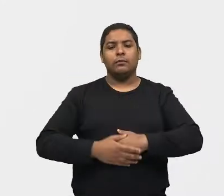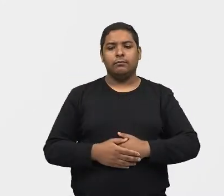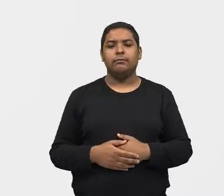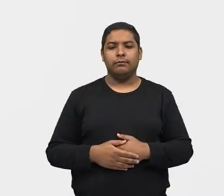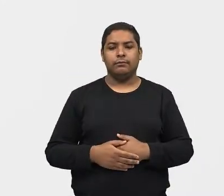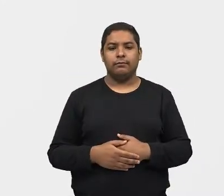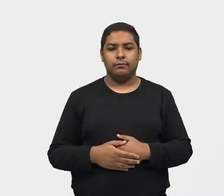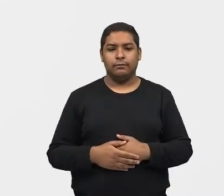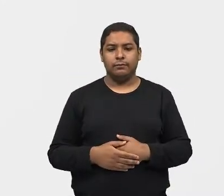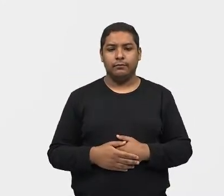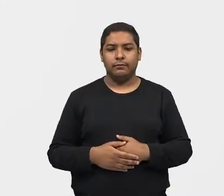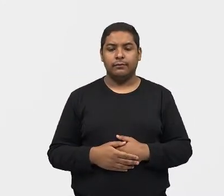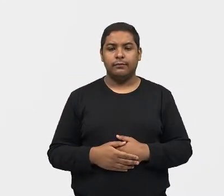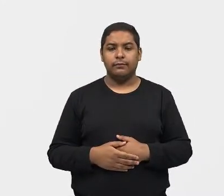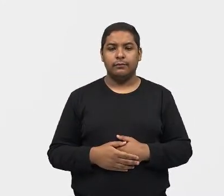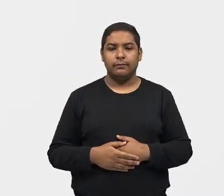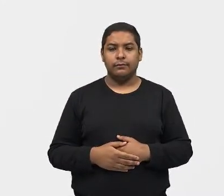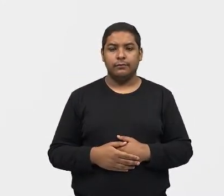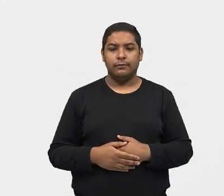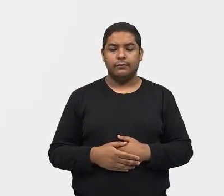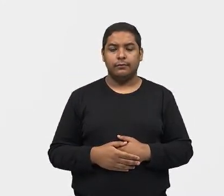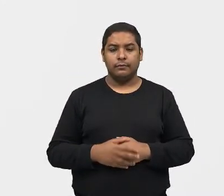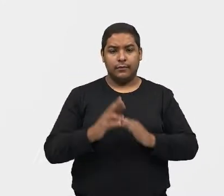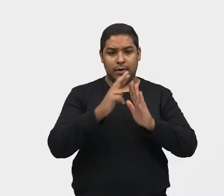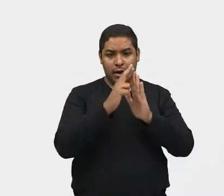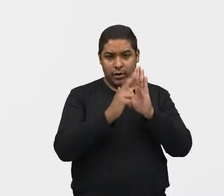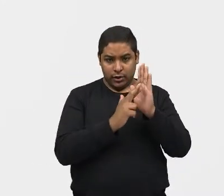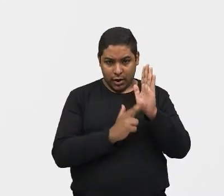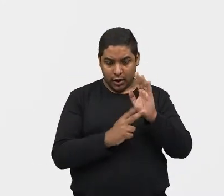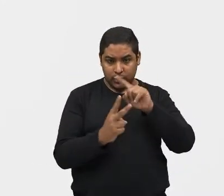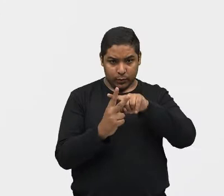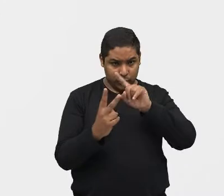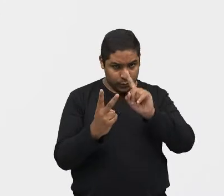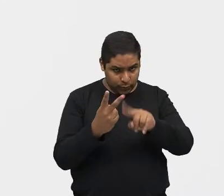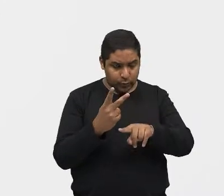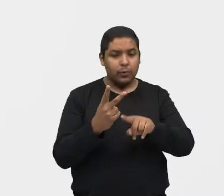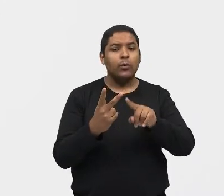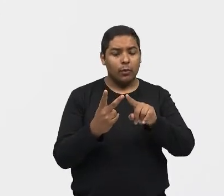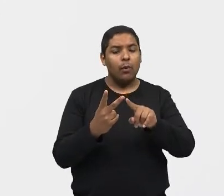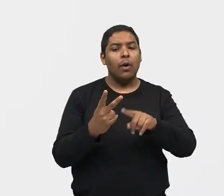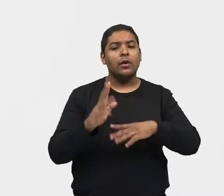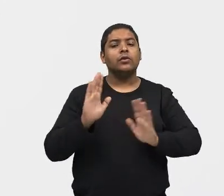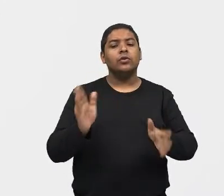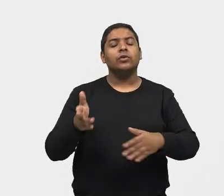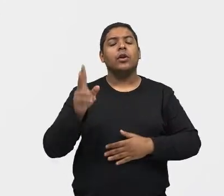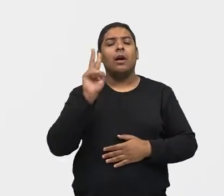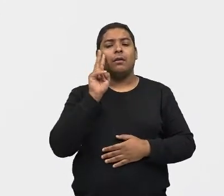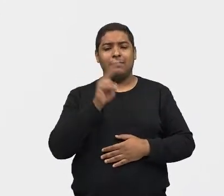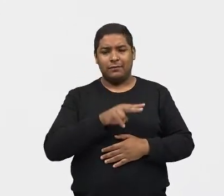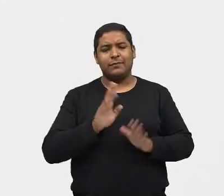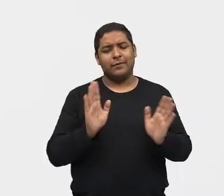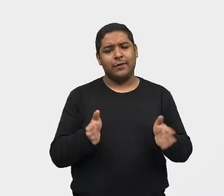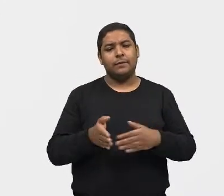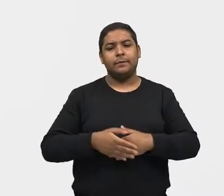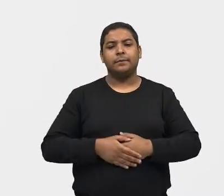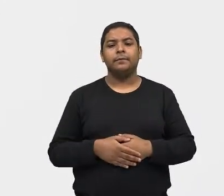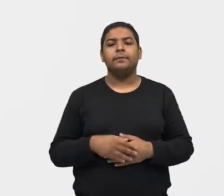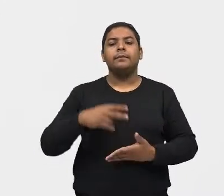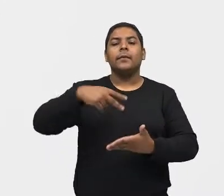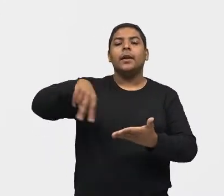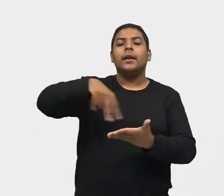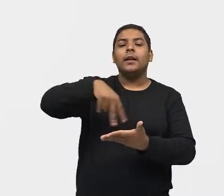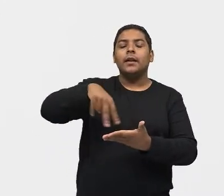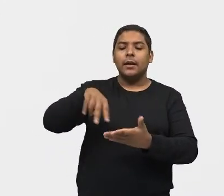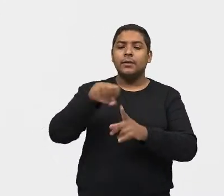Olha aí, seguindo esses parâmetros, que foram as duas vertentes que nós vimos no nosso enunciado, a dança de salão é